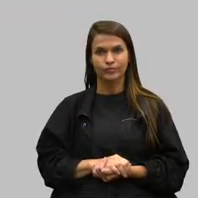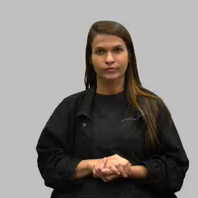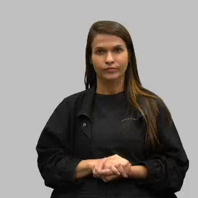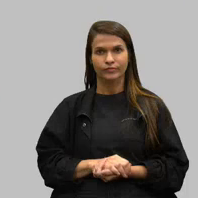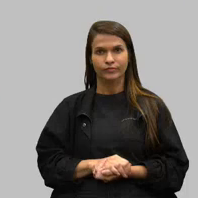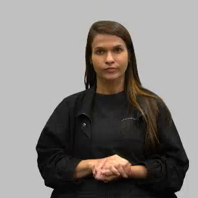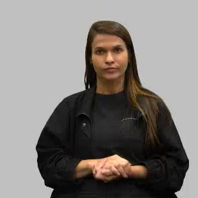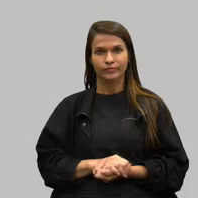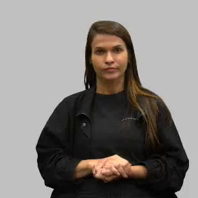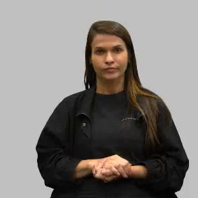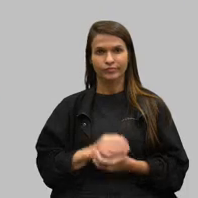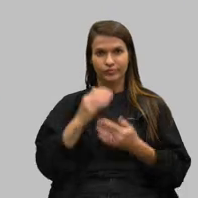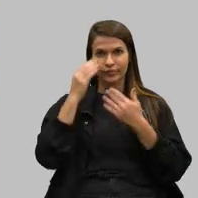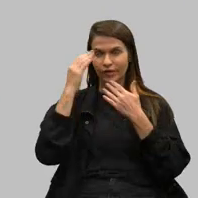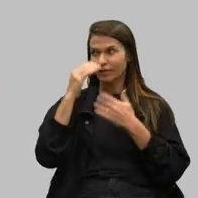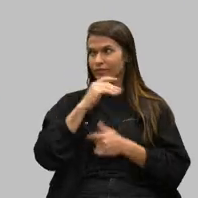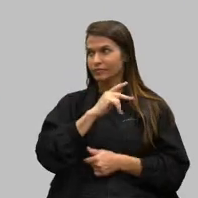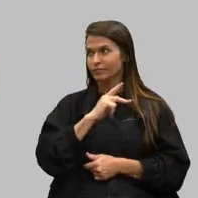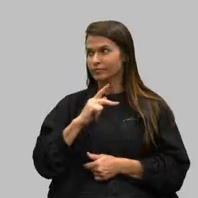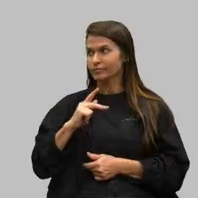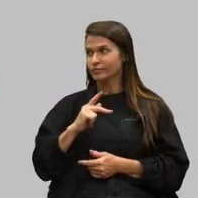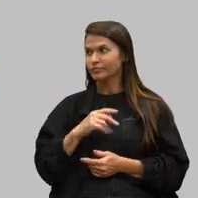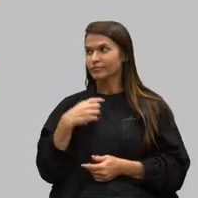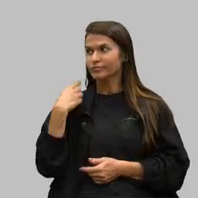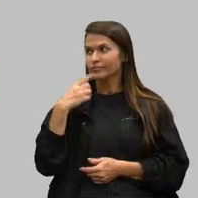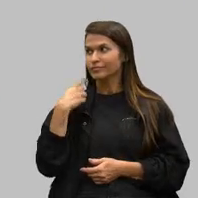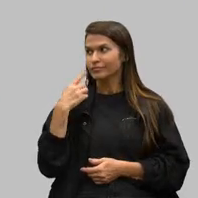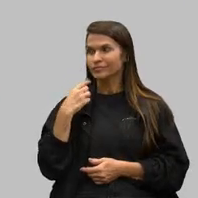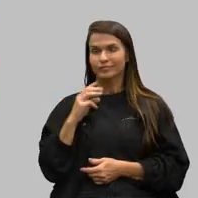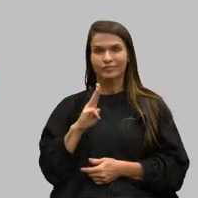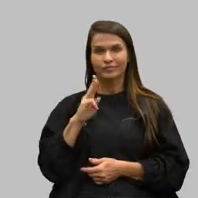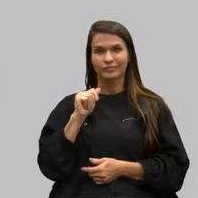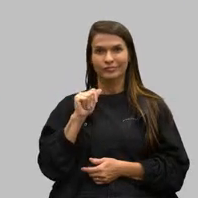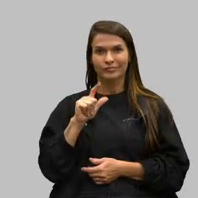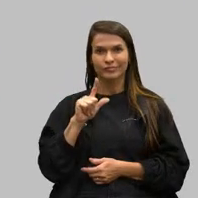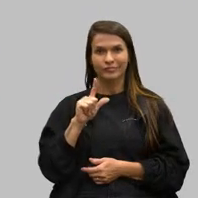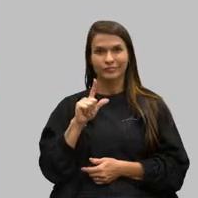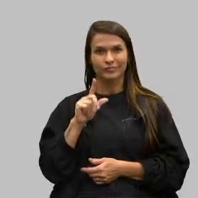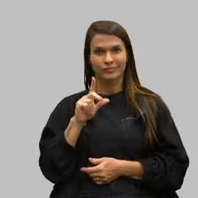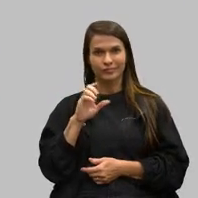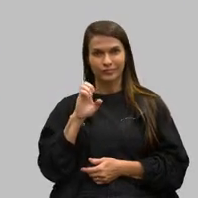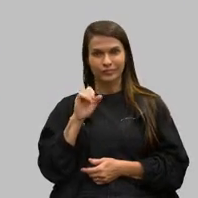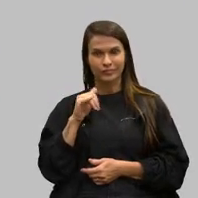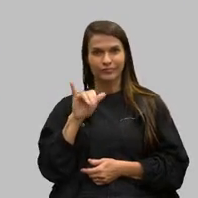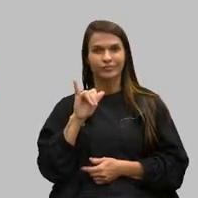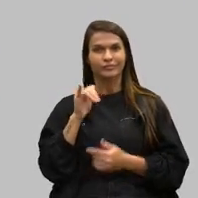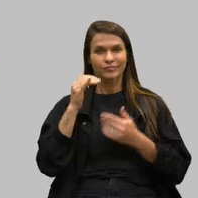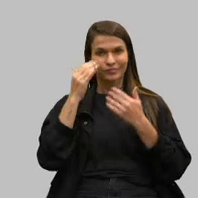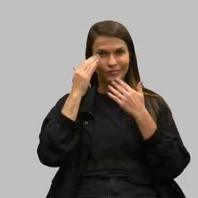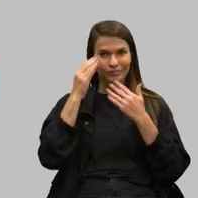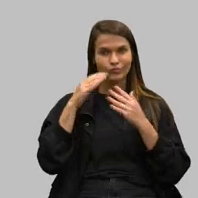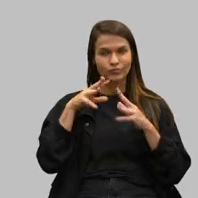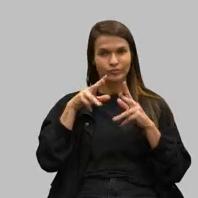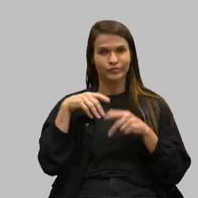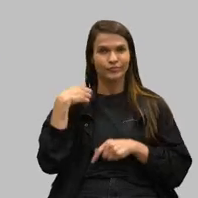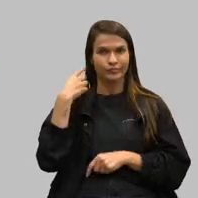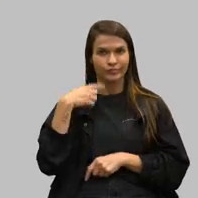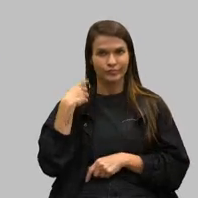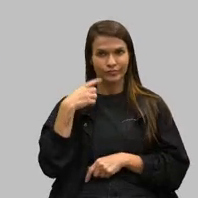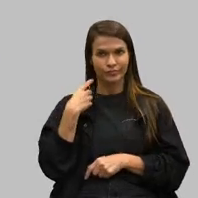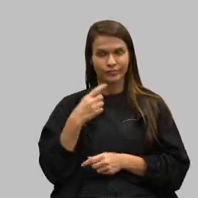Obrigado, presidente, deputado Arlen, cumprimentando a todos os colegas presentes, deputadas, deputados,